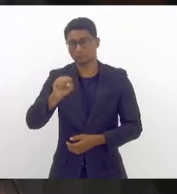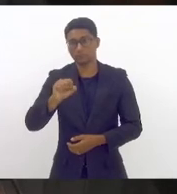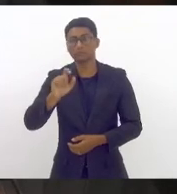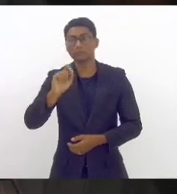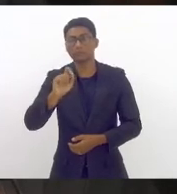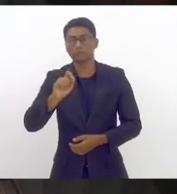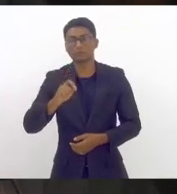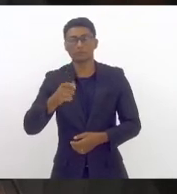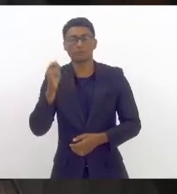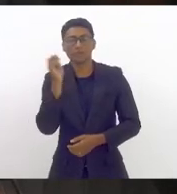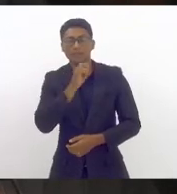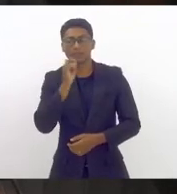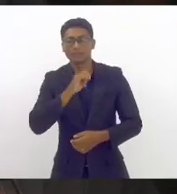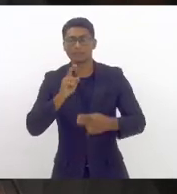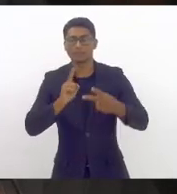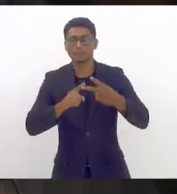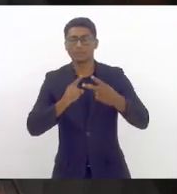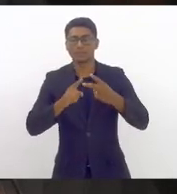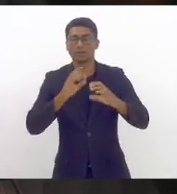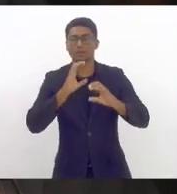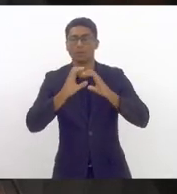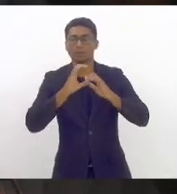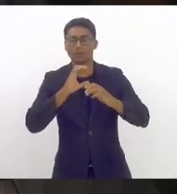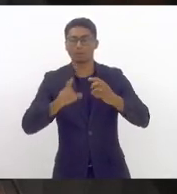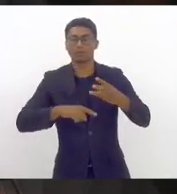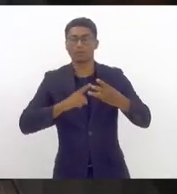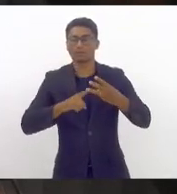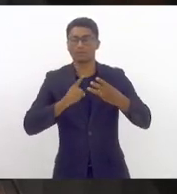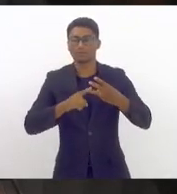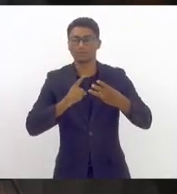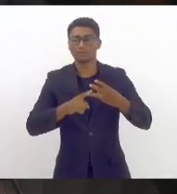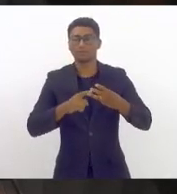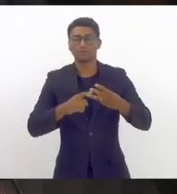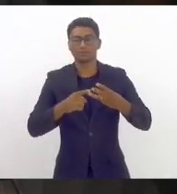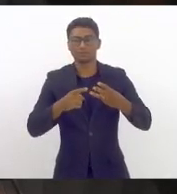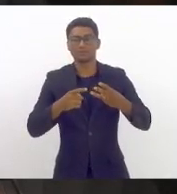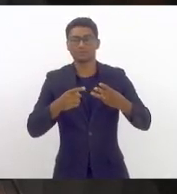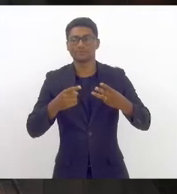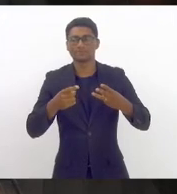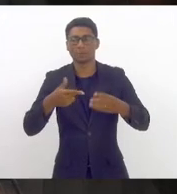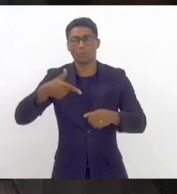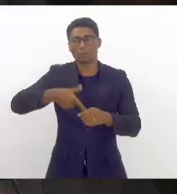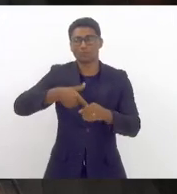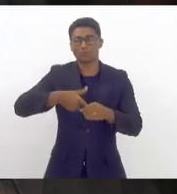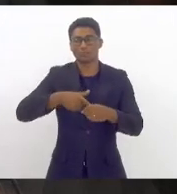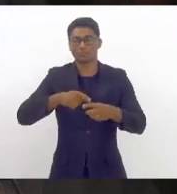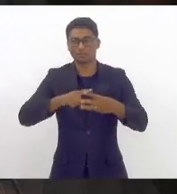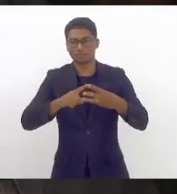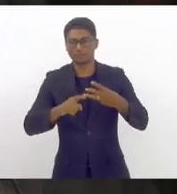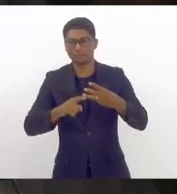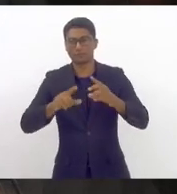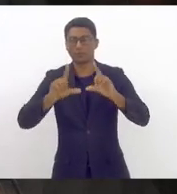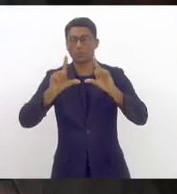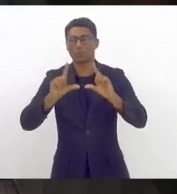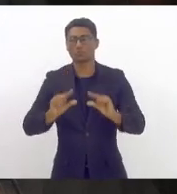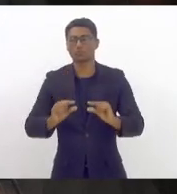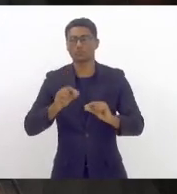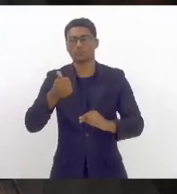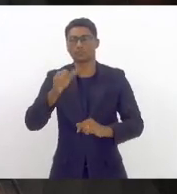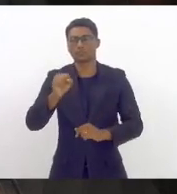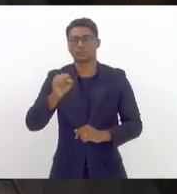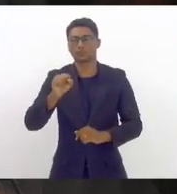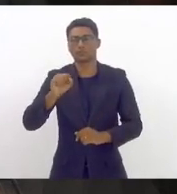telecomunicação combustíveis etc para 18 pontos percentuais perda de 5 bilhões